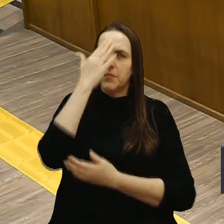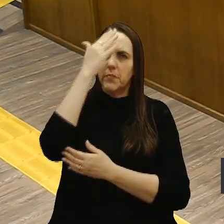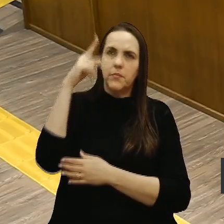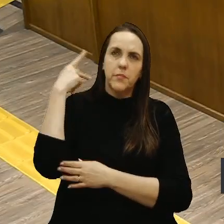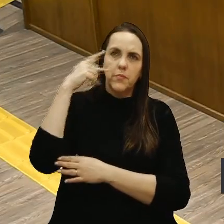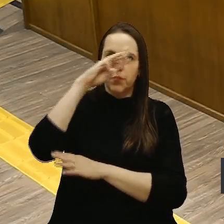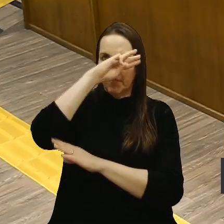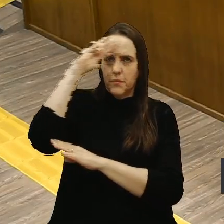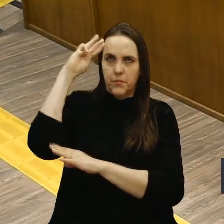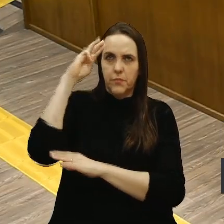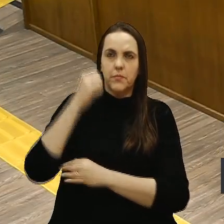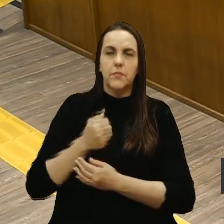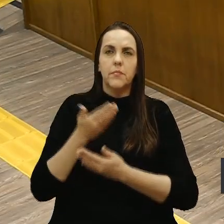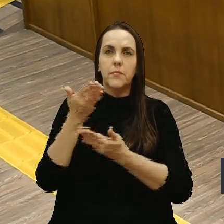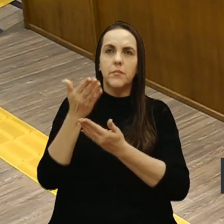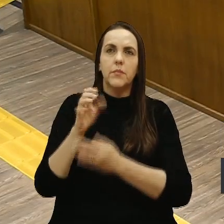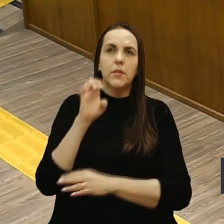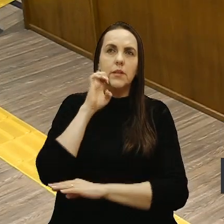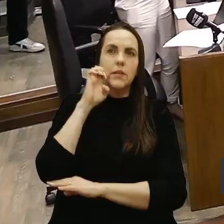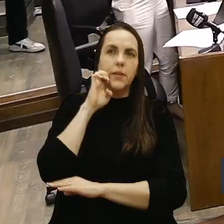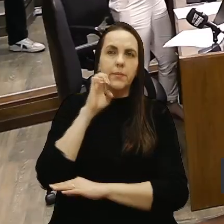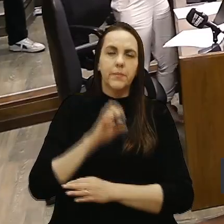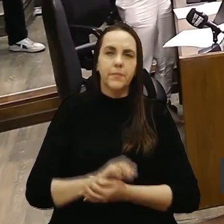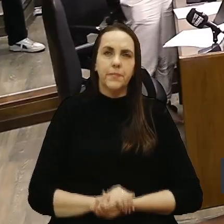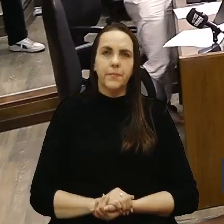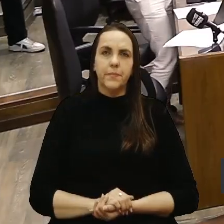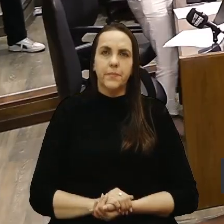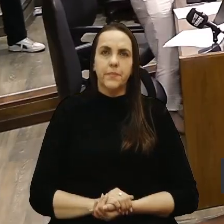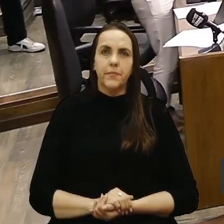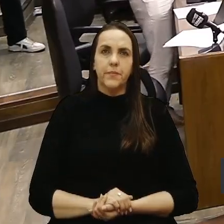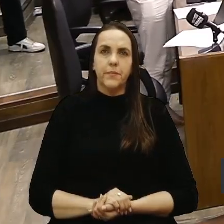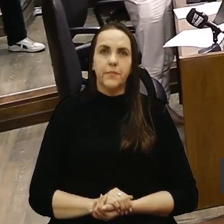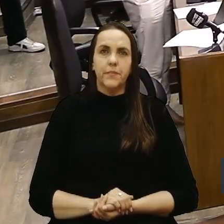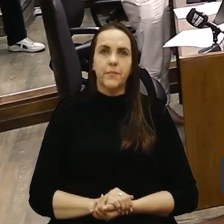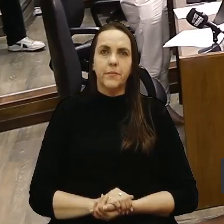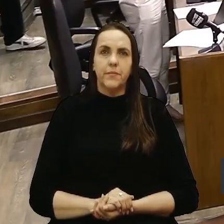Valim. Com a palavra, a vereadora Estela Balardim. Primeiro lugar,